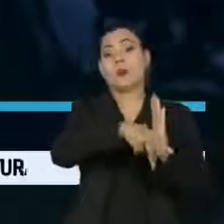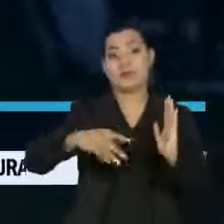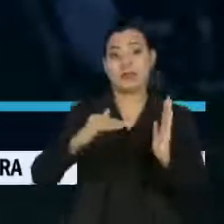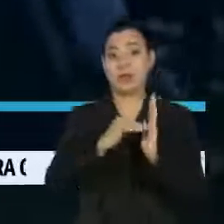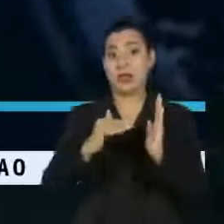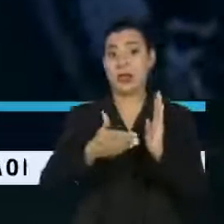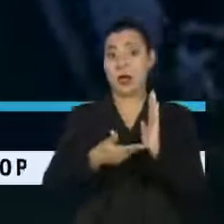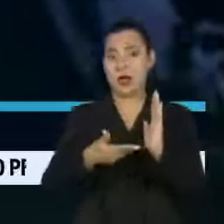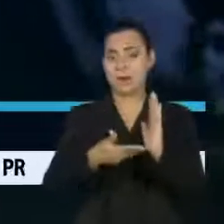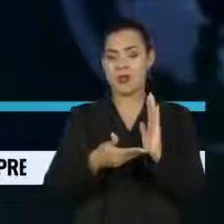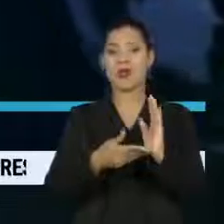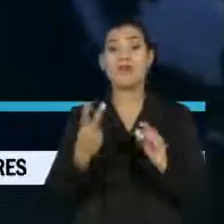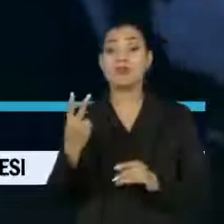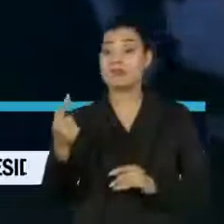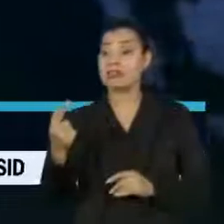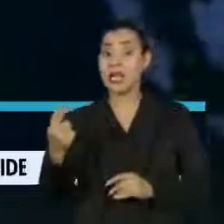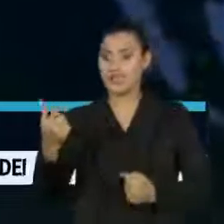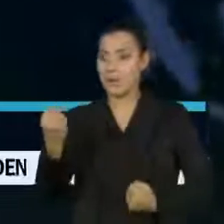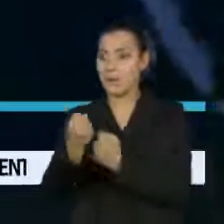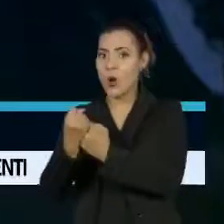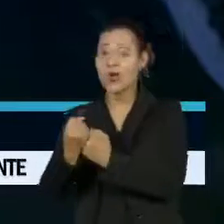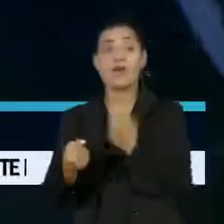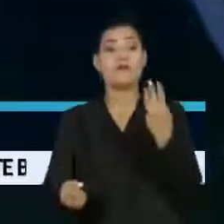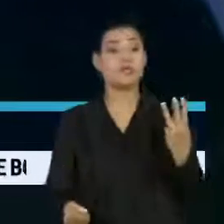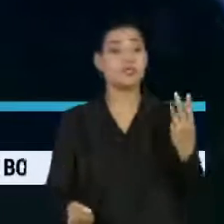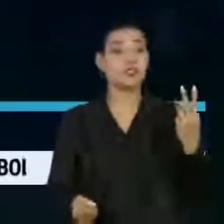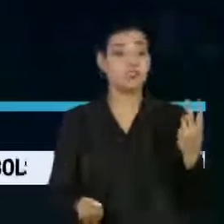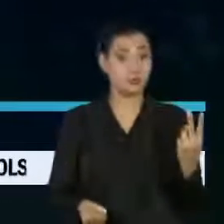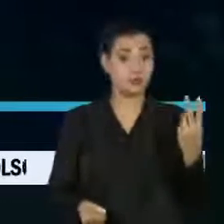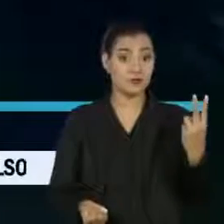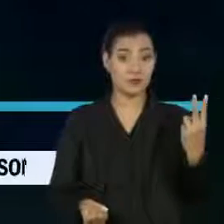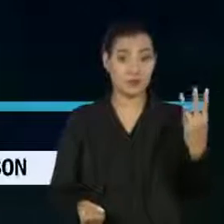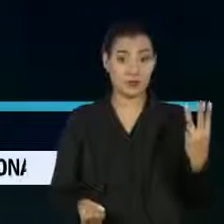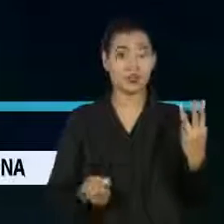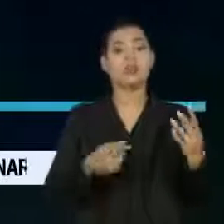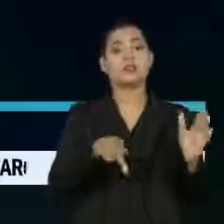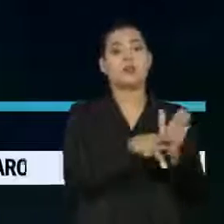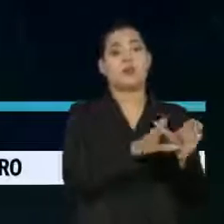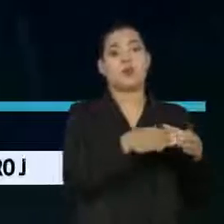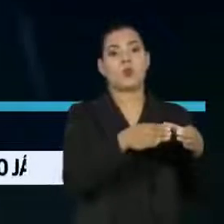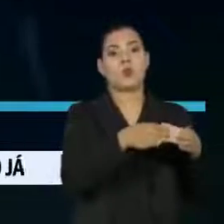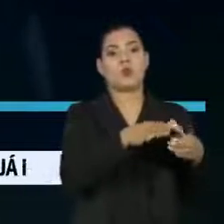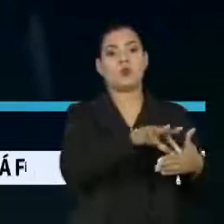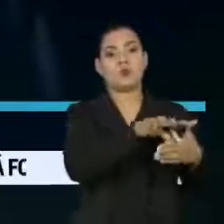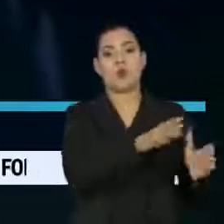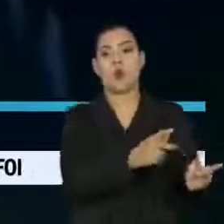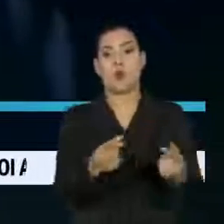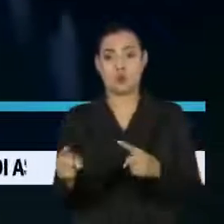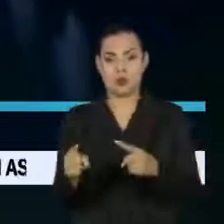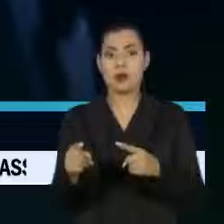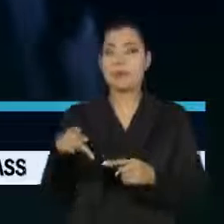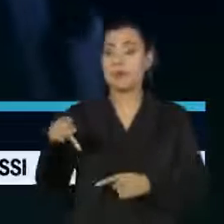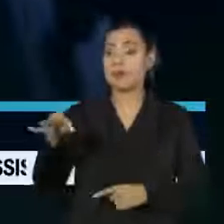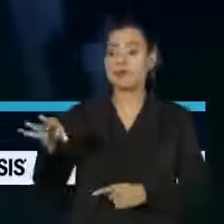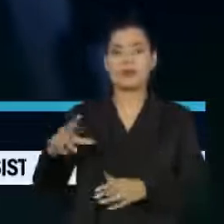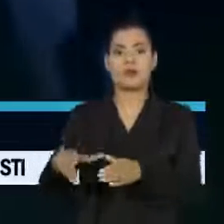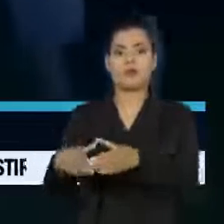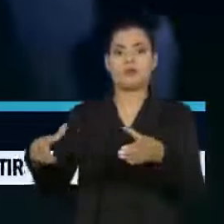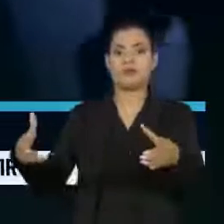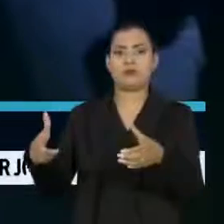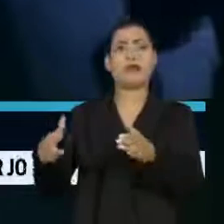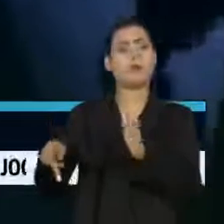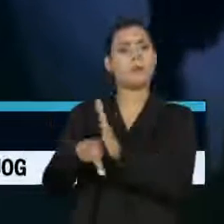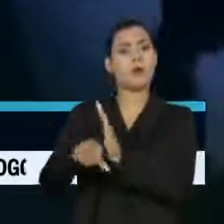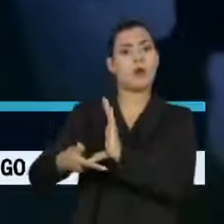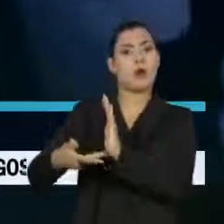apertada, 27 votos a favor de Baleia e 23 por uma candidatura própria no bloco de oposição. O PT tem a maior bancada da